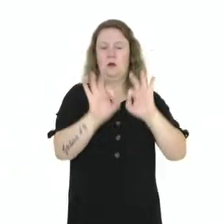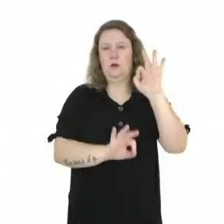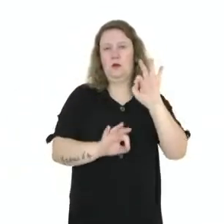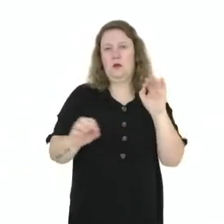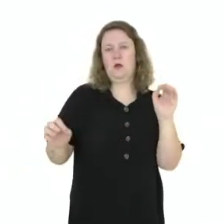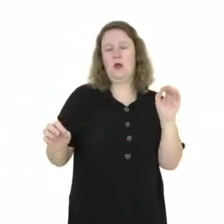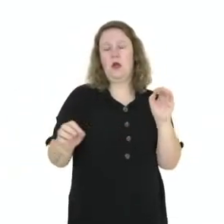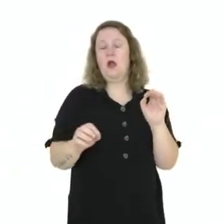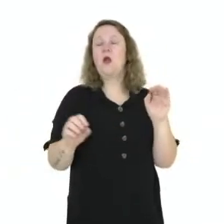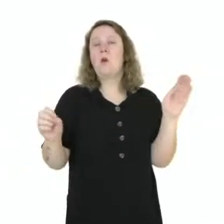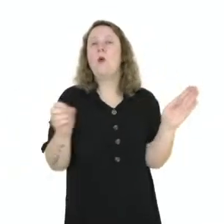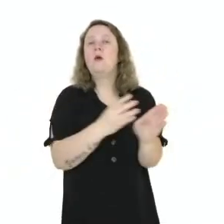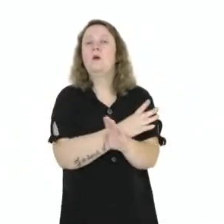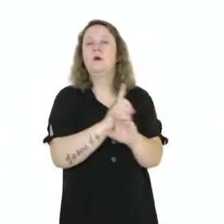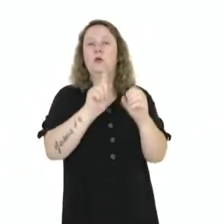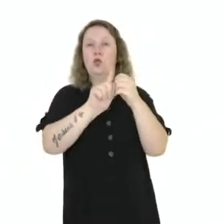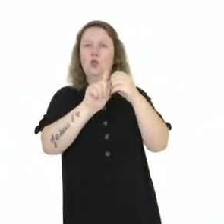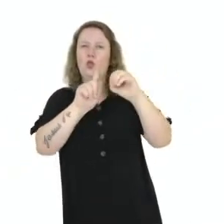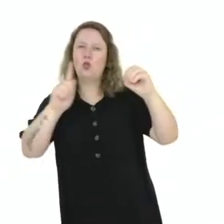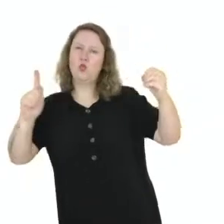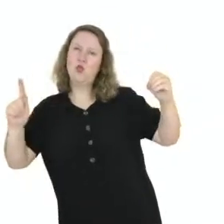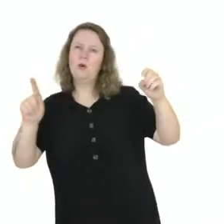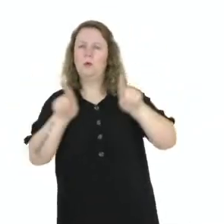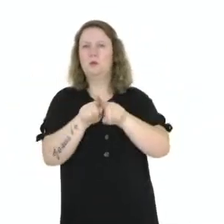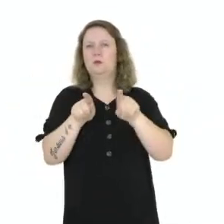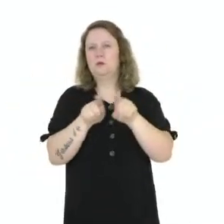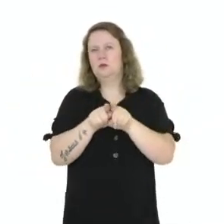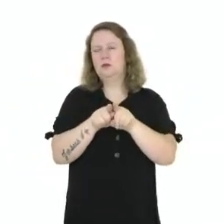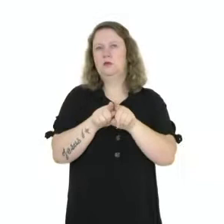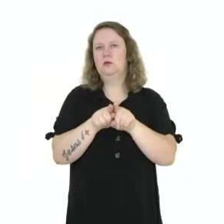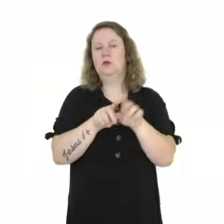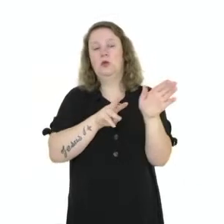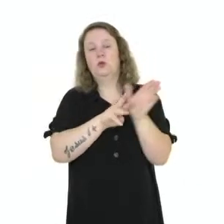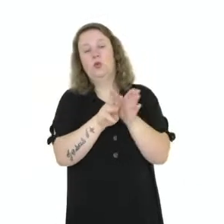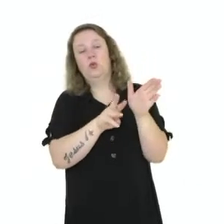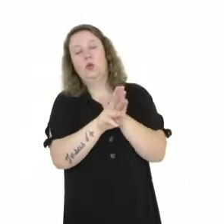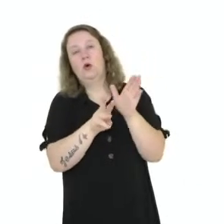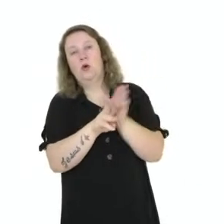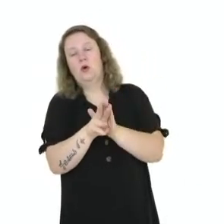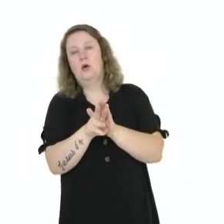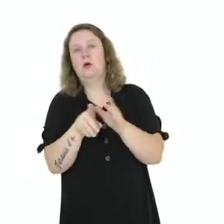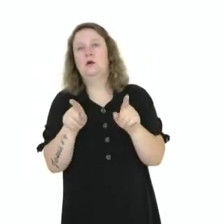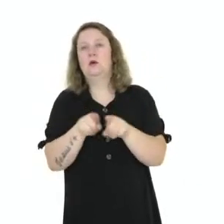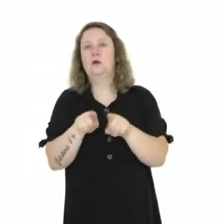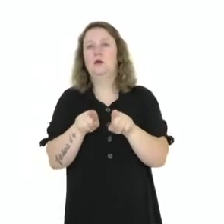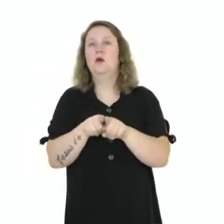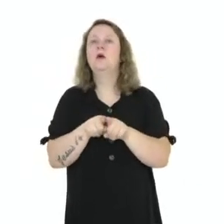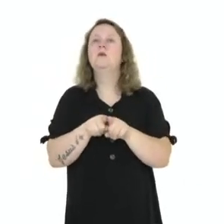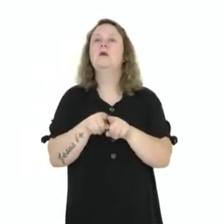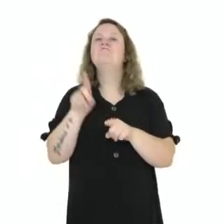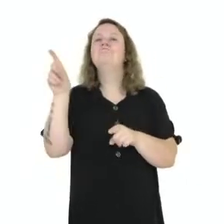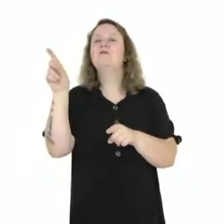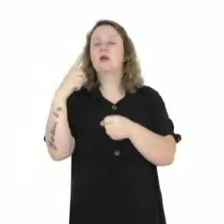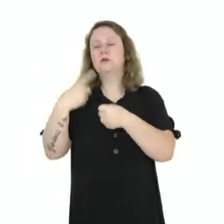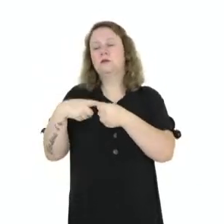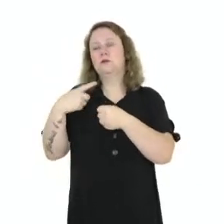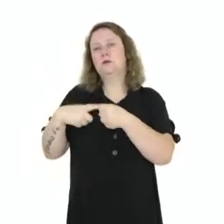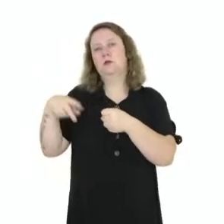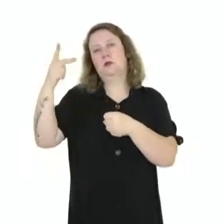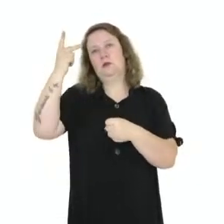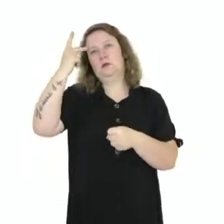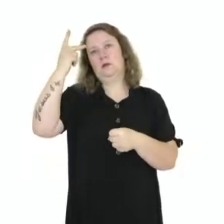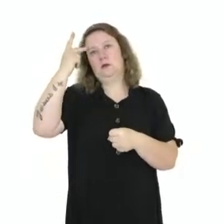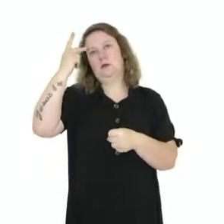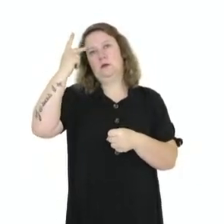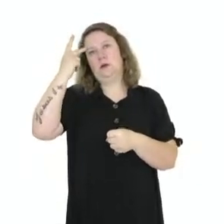o ajudou a idealizar um site, batizado pelos alunos de Ourinhos de Roxbuster, ou